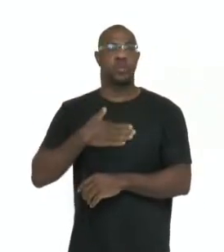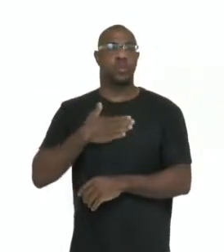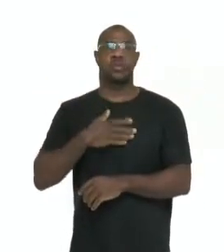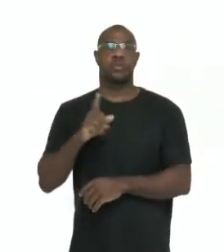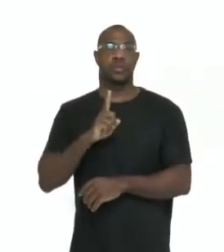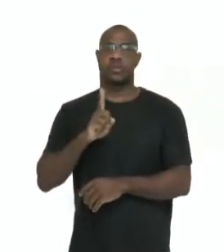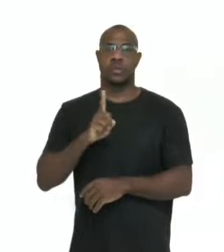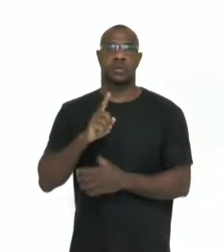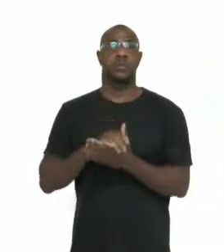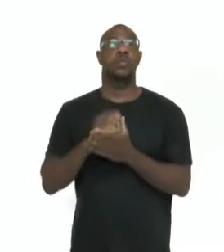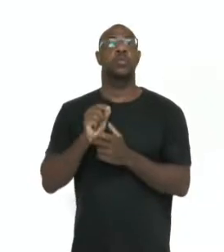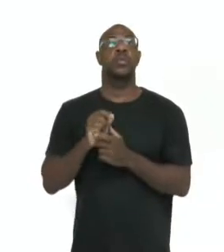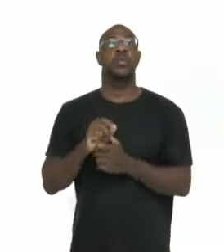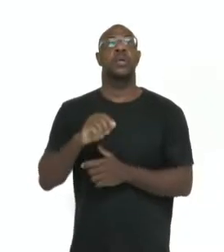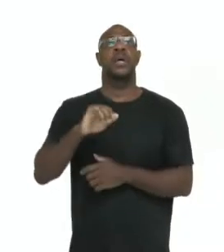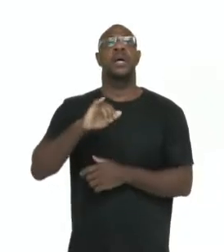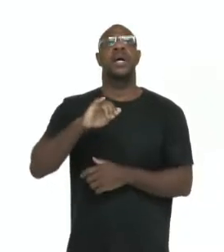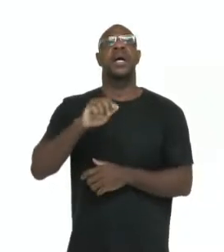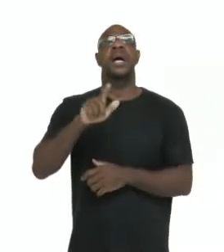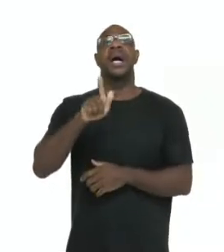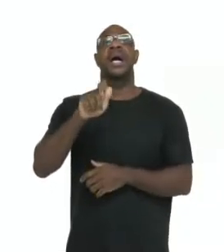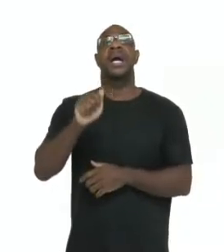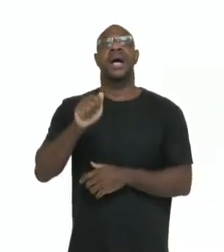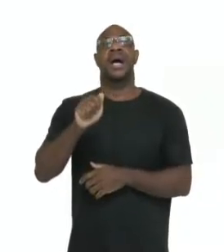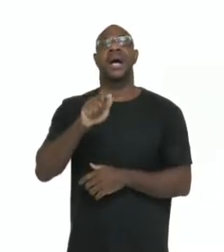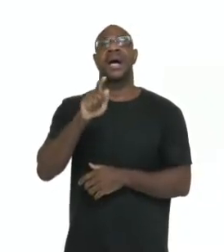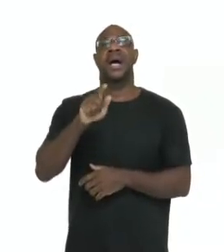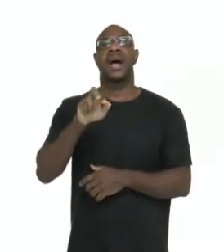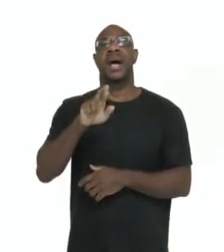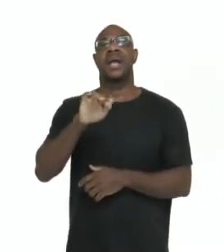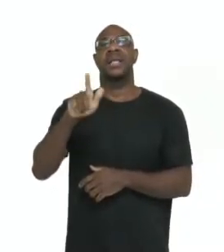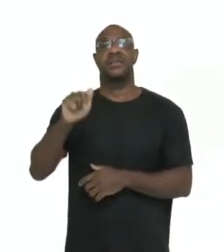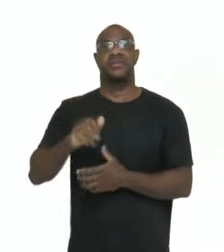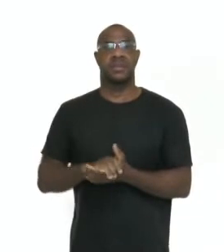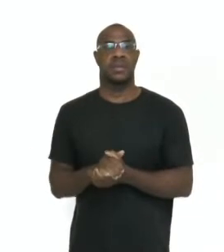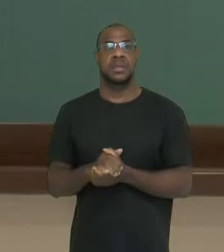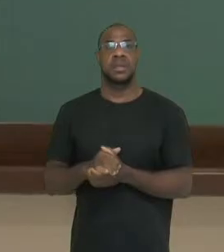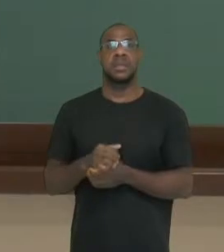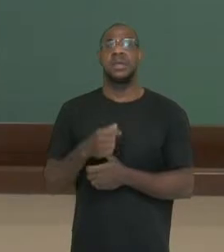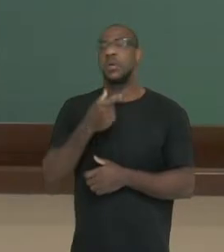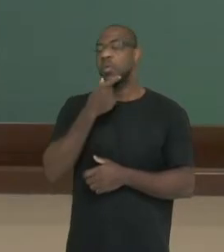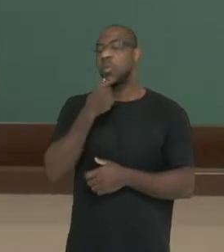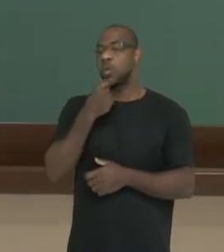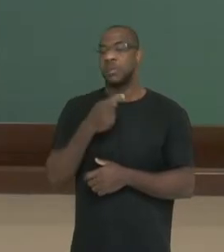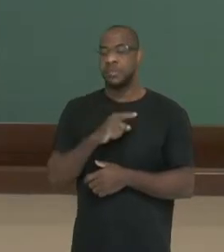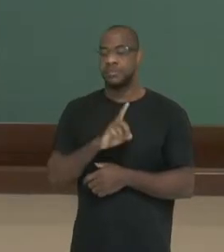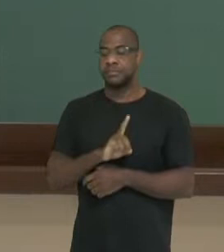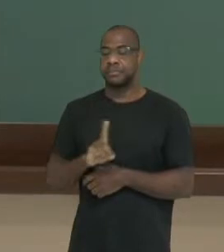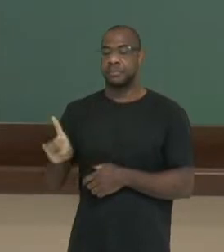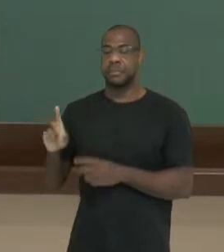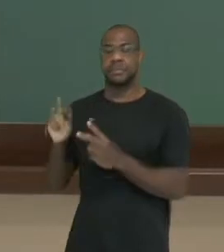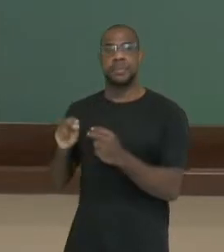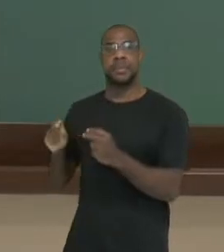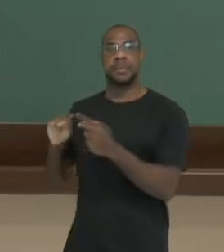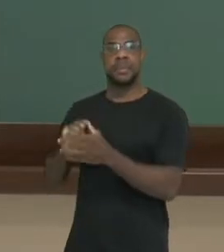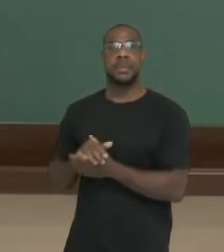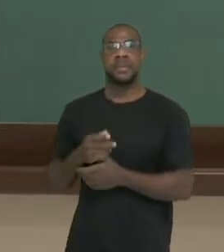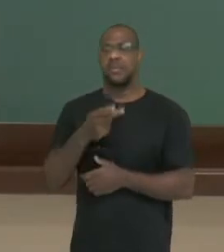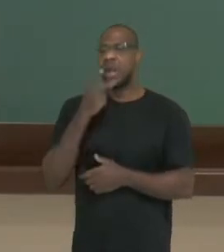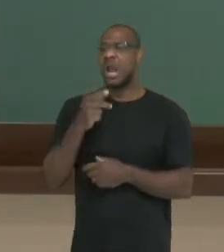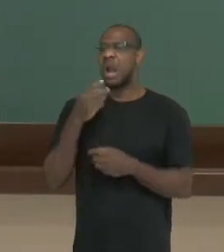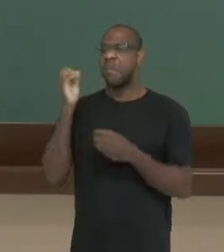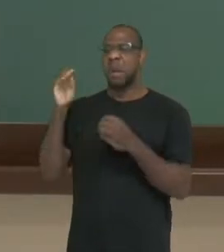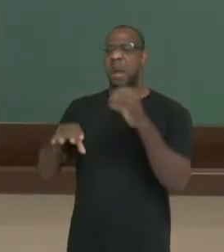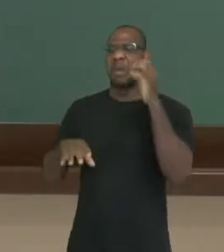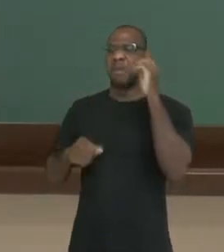O atleta falou brevemente sobre o assunto na saída do gramado. Eles ficam xingando. Não sei